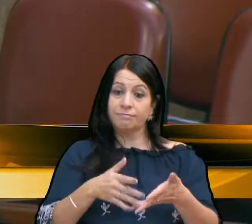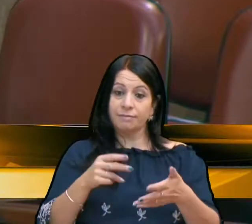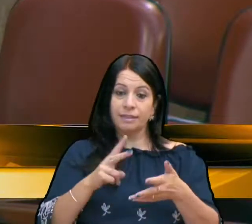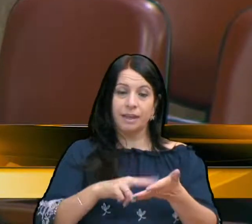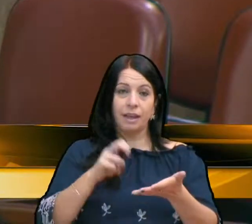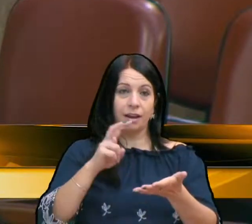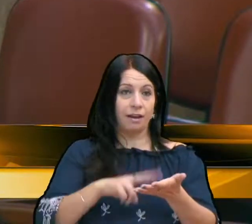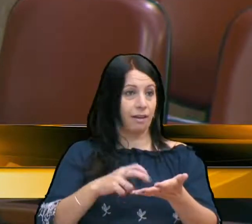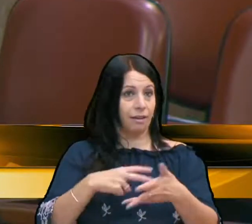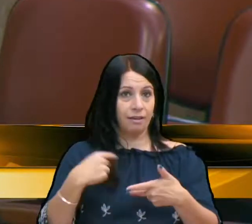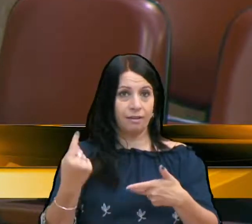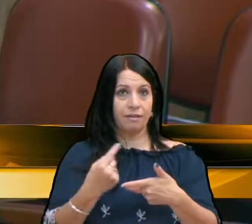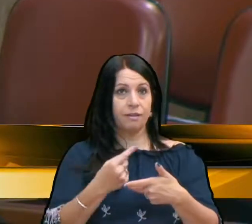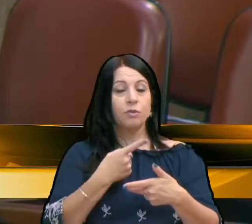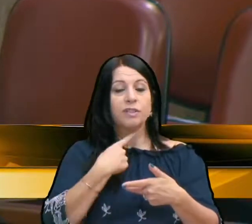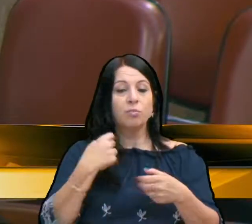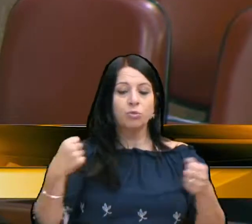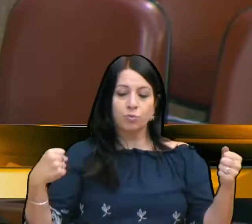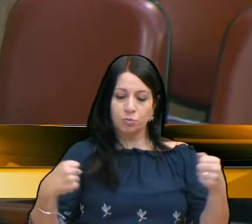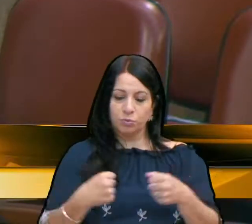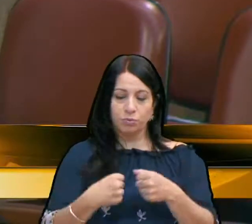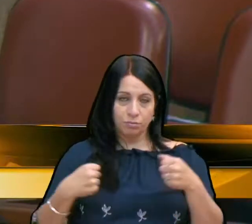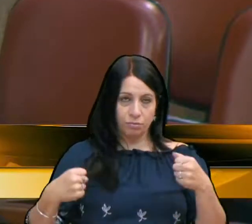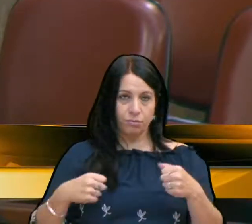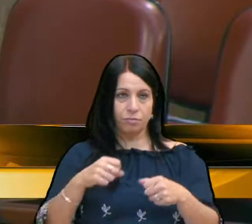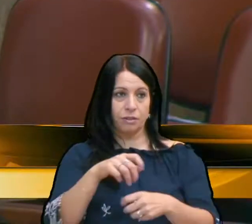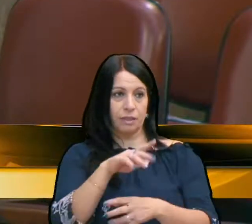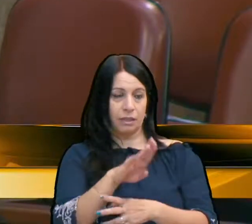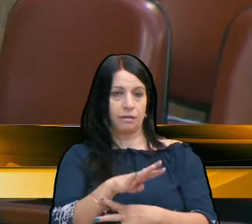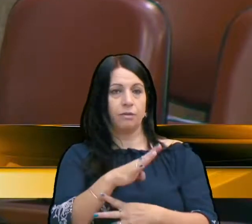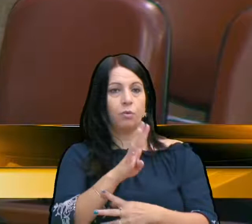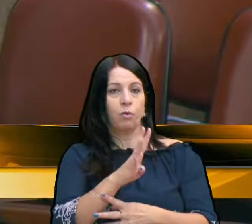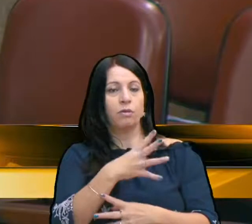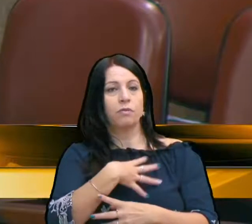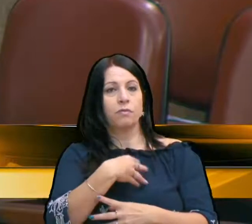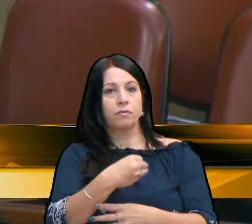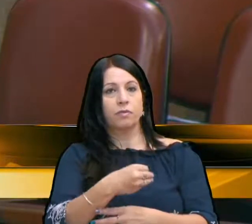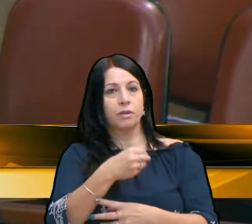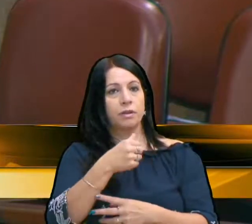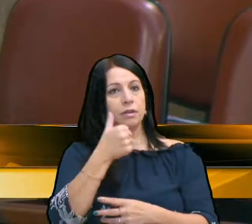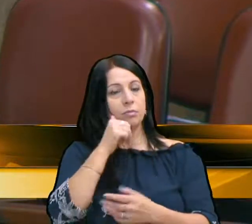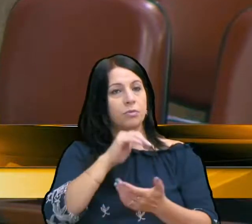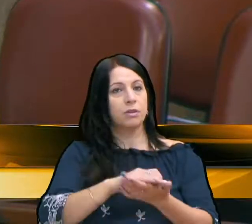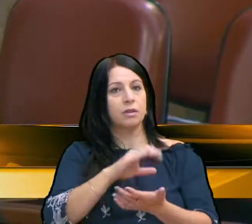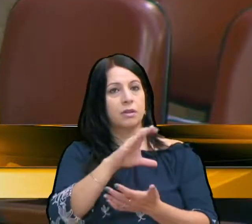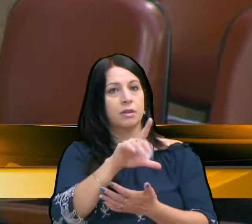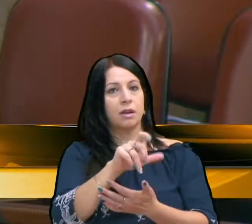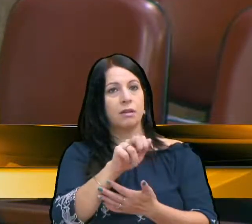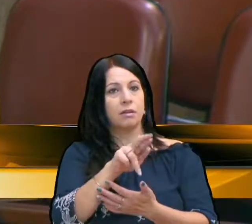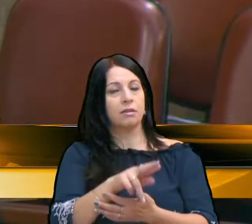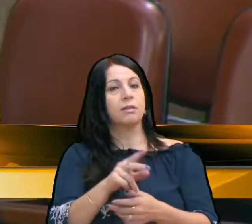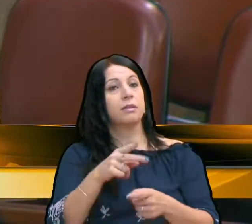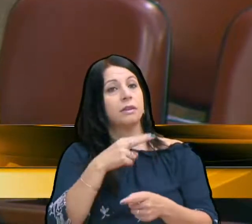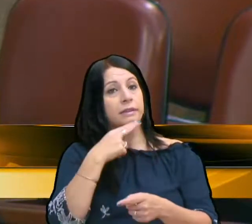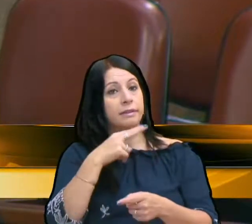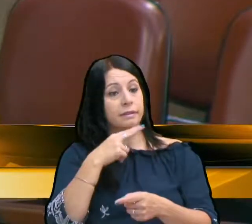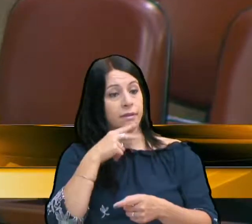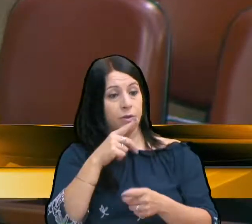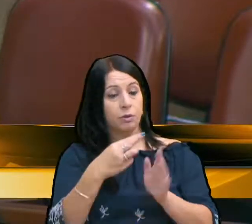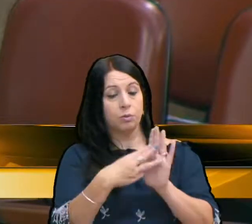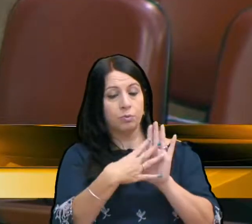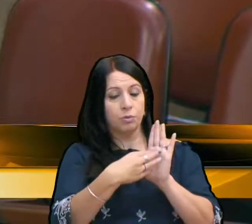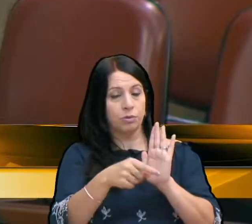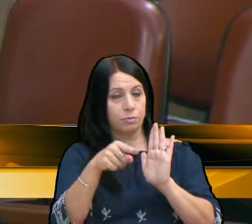um grande apreciador de gaita. Forlim deixa 4 filhos, a esposa Eclair Forlim e netos. Que o exemplo do senhor